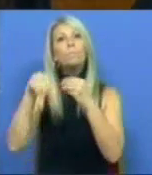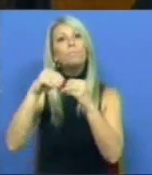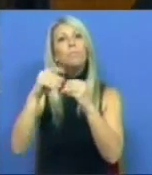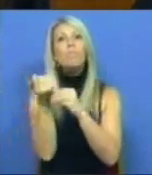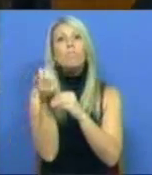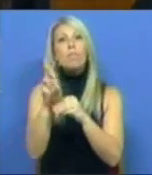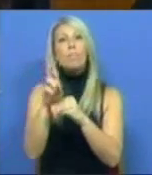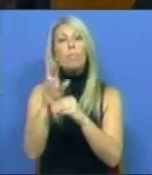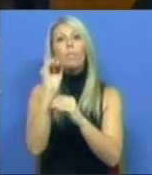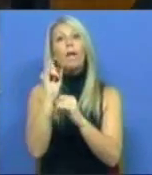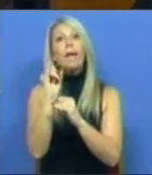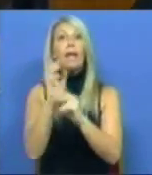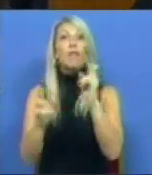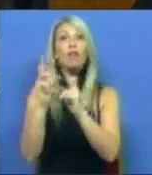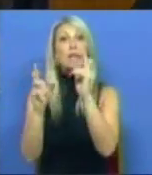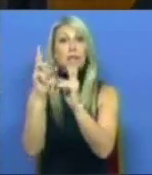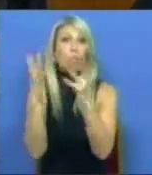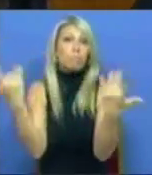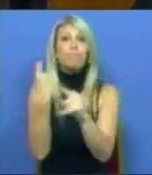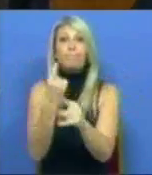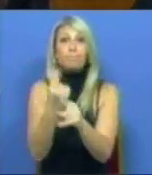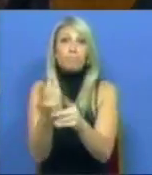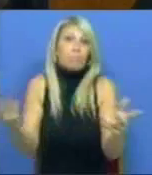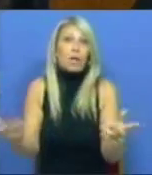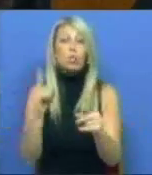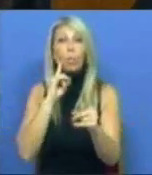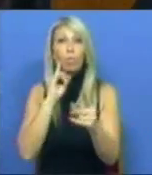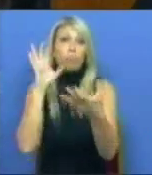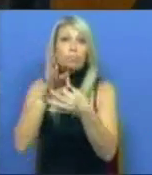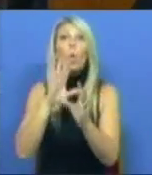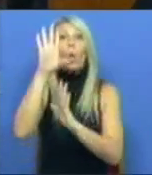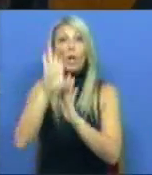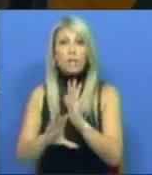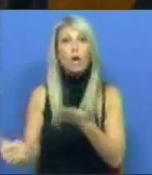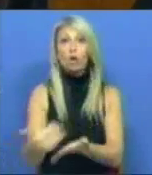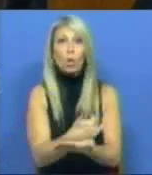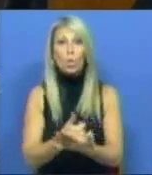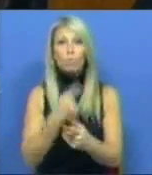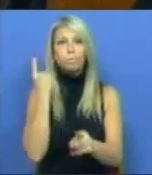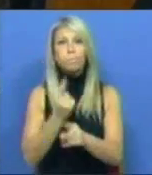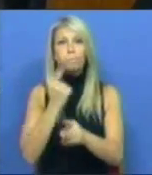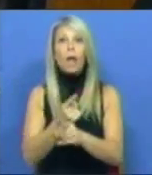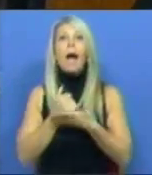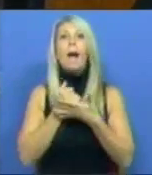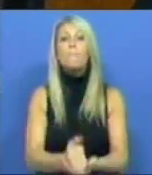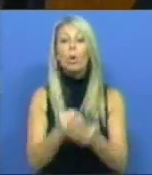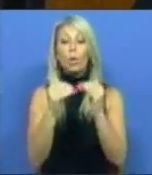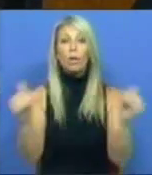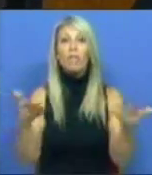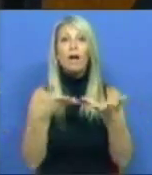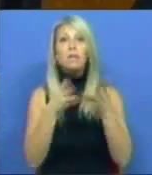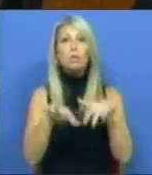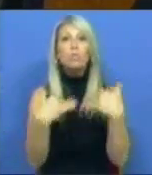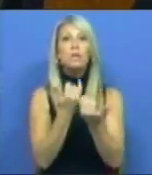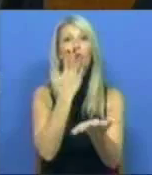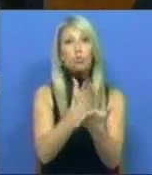taxa de inflação, independentemente da condição de recursos, irão manter o mesmo apoio ao nível da ação social escolar. É